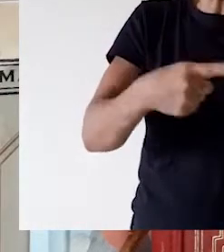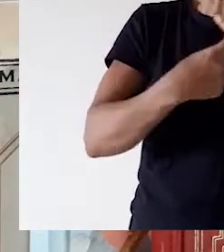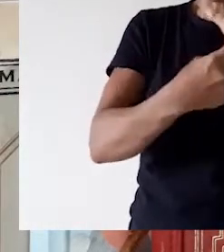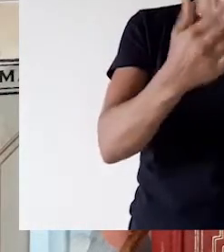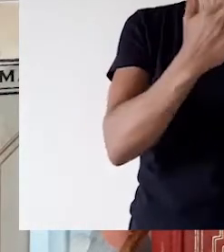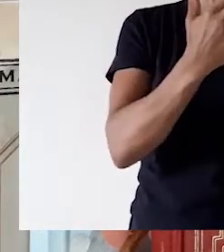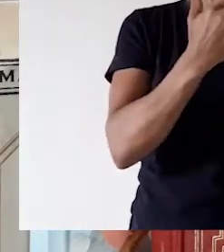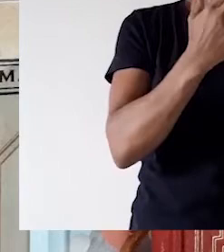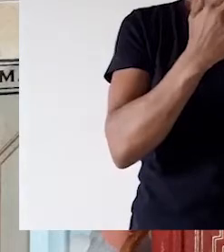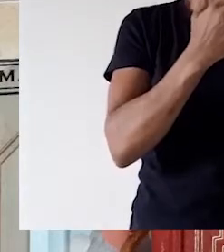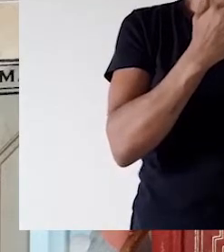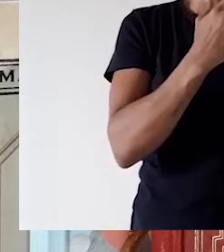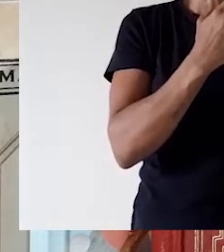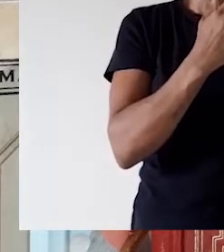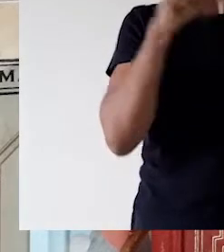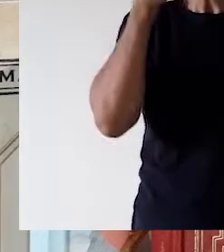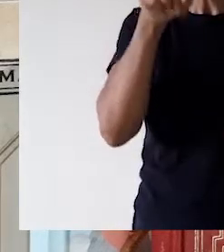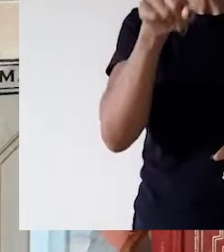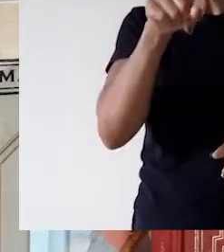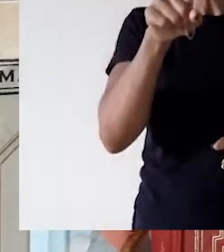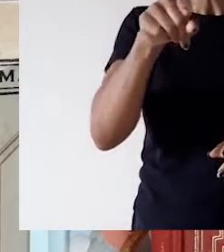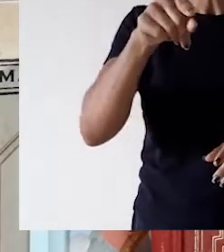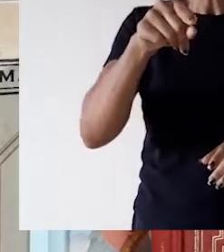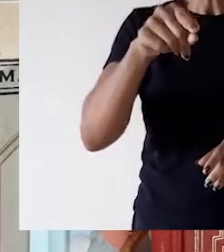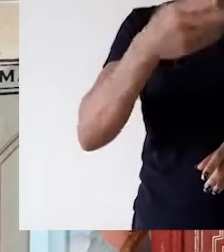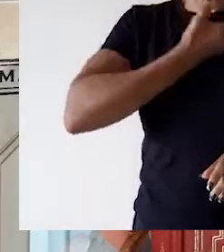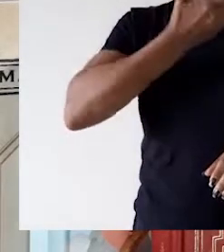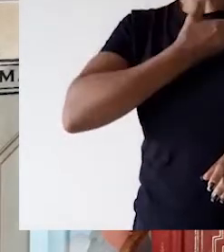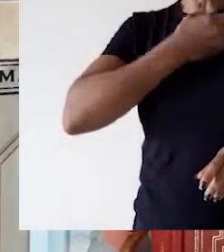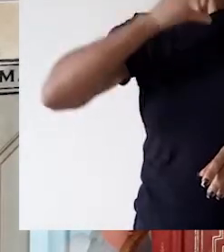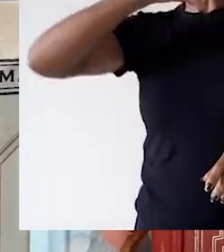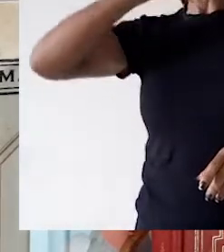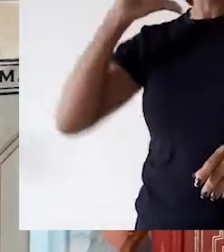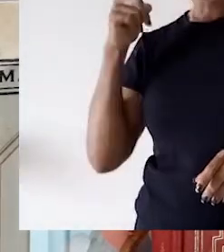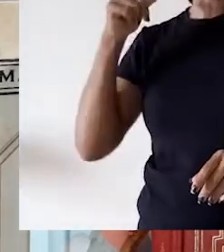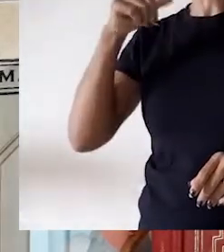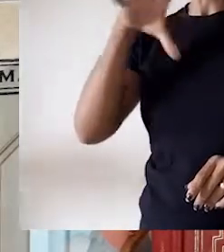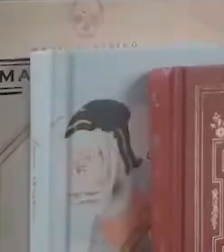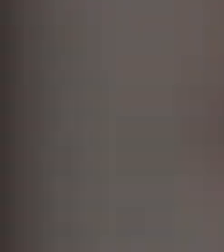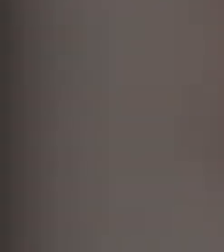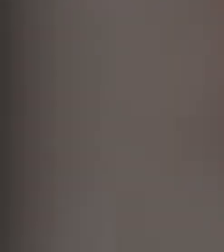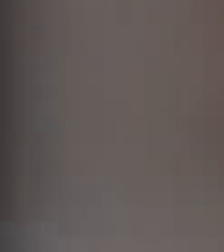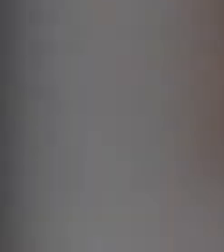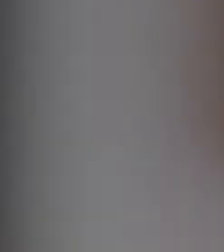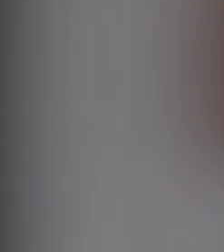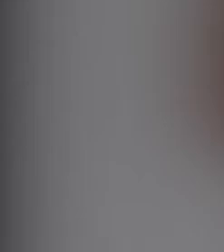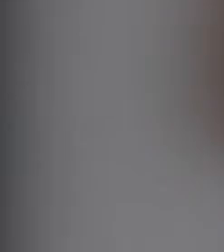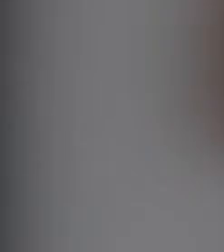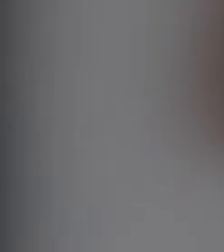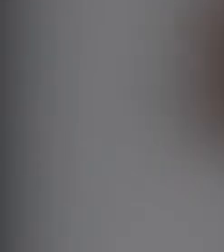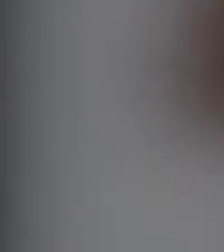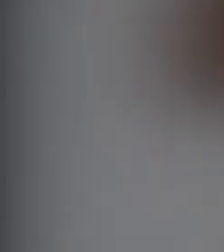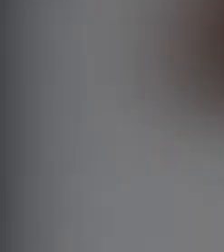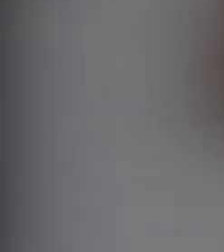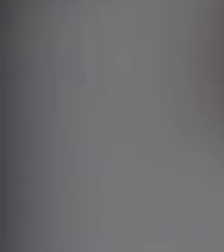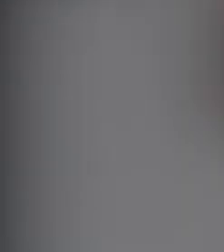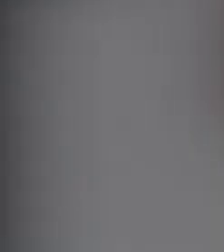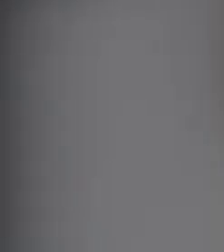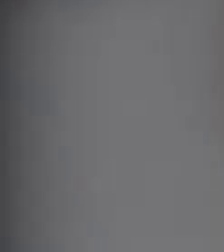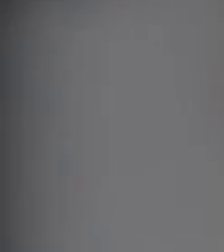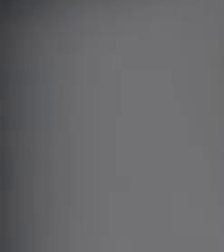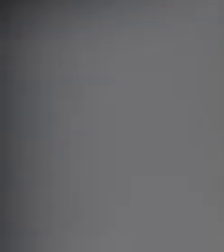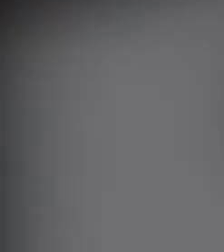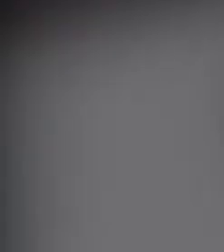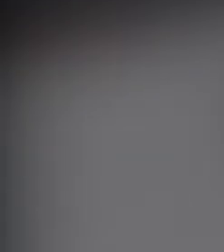sim evidenciado e enaltecido. É você, minha amiga Cleo, nós te amamos muito, esperamos que esse presente